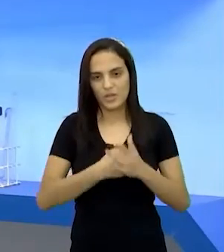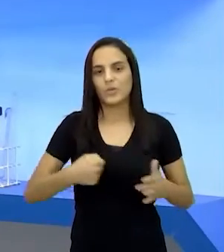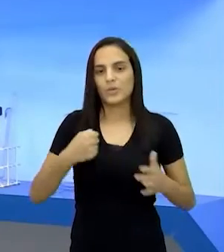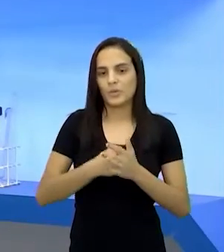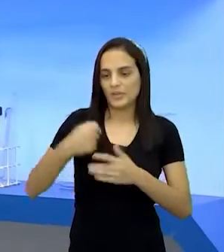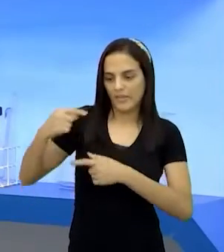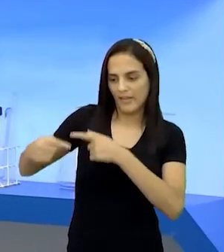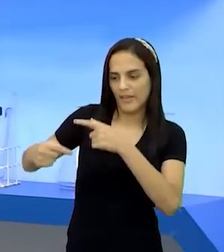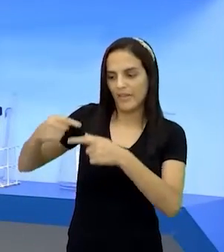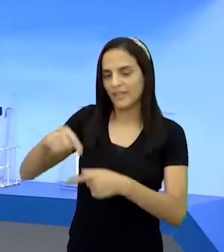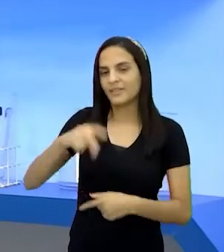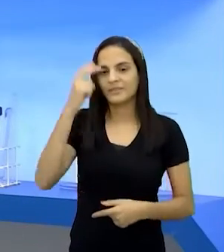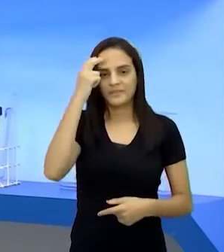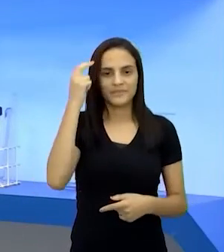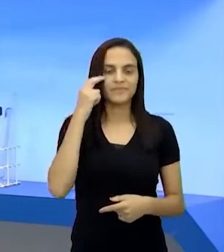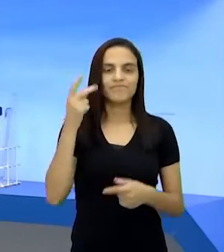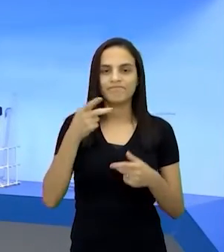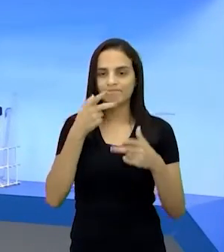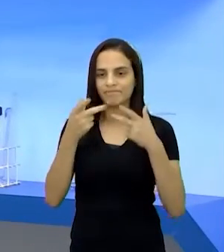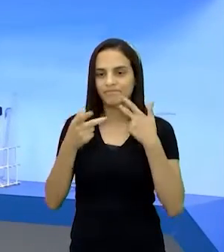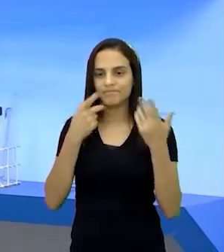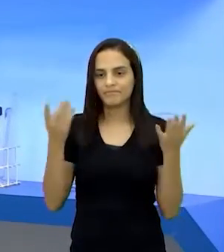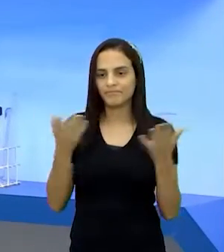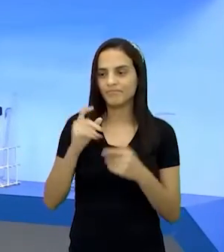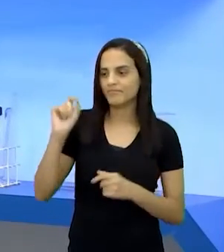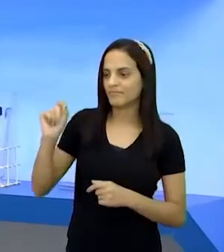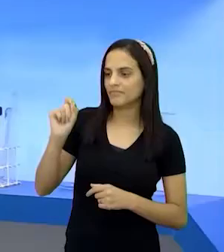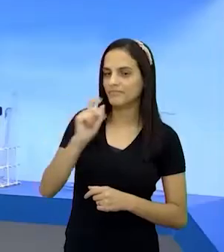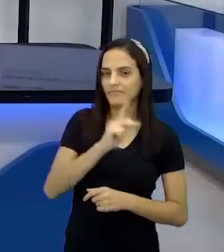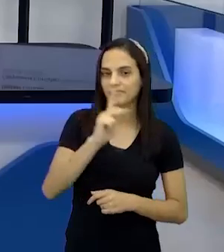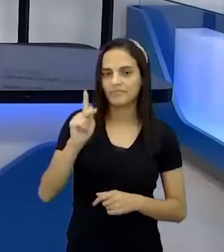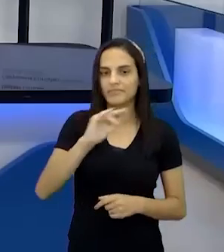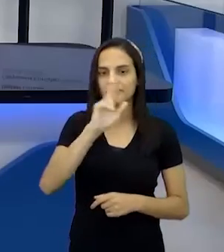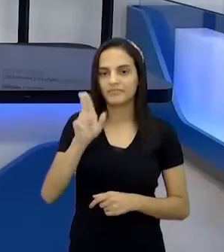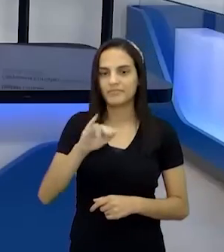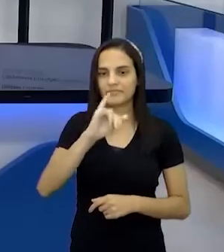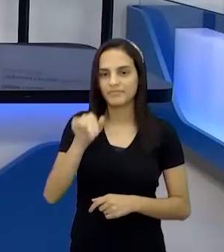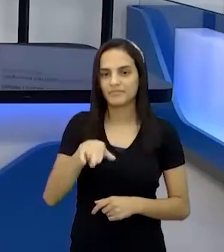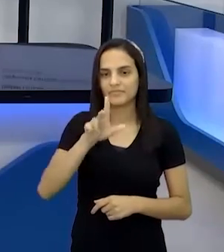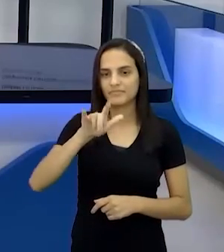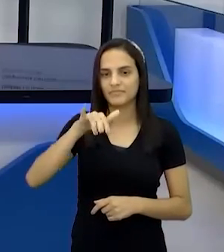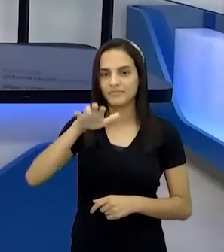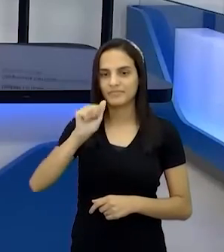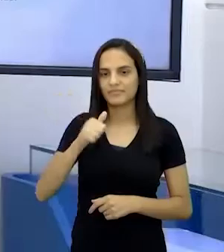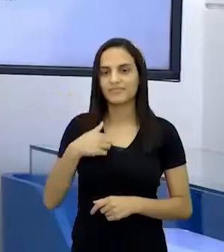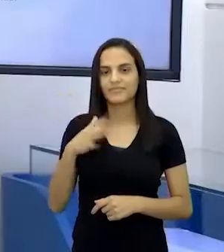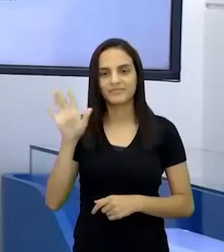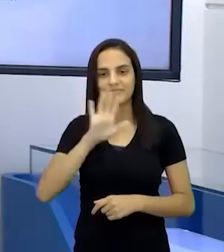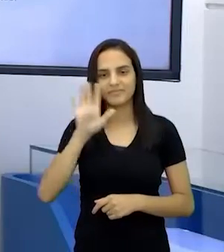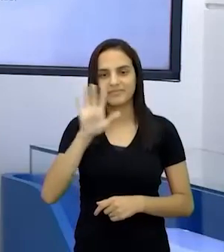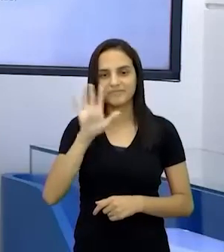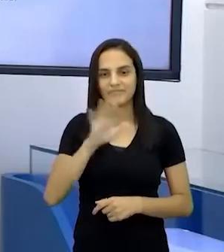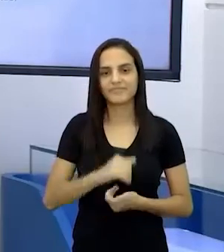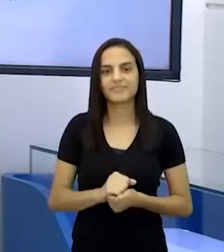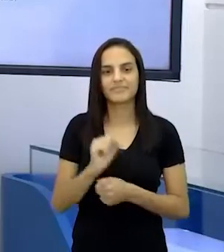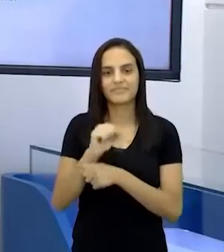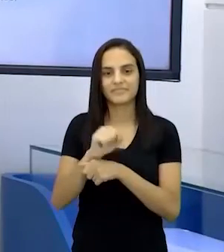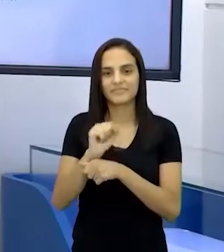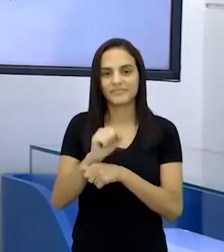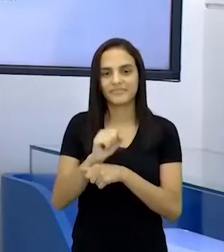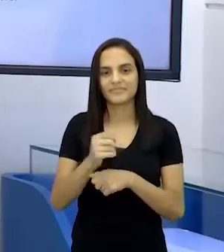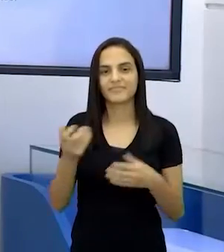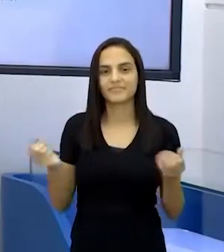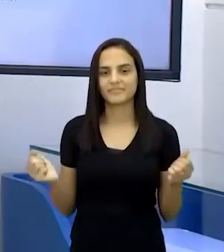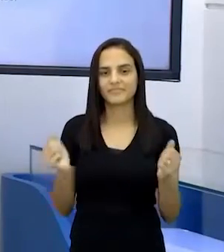chique, sofisticado, para falar muito sobre isso hoje. Quem é ela? Claro, professora Juliana. Aê, galerinha! Pois bem,